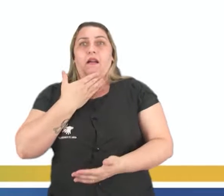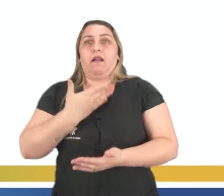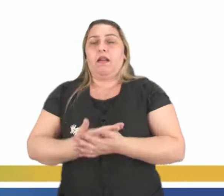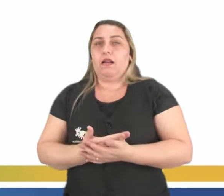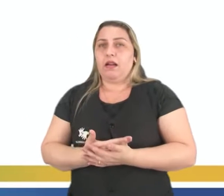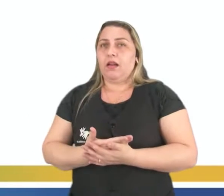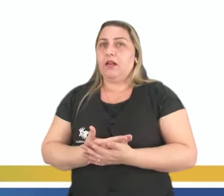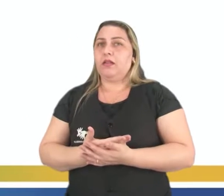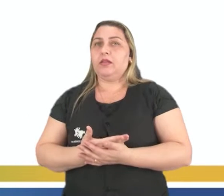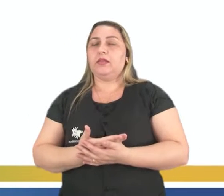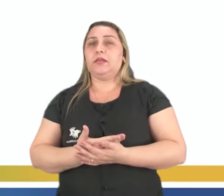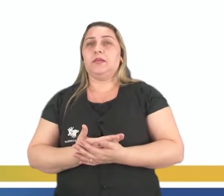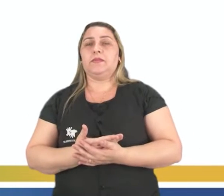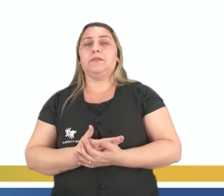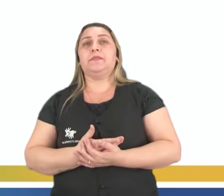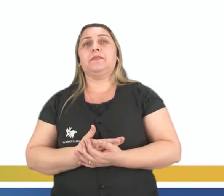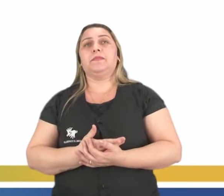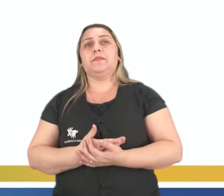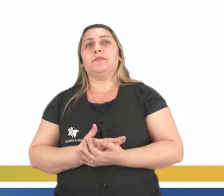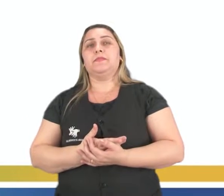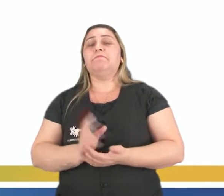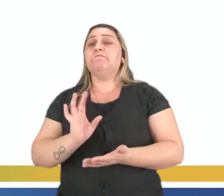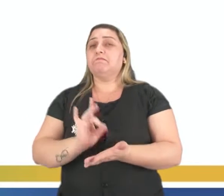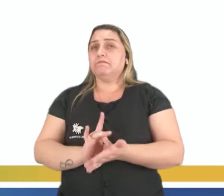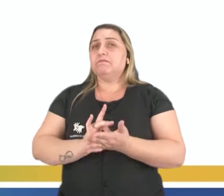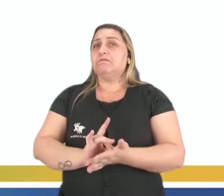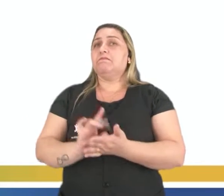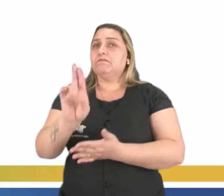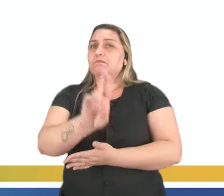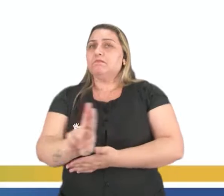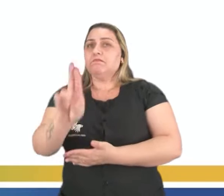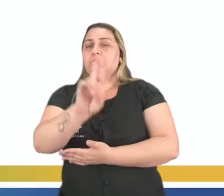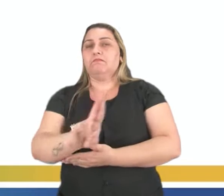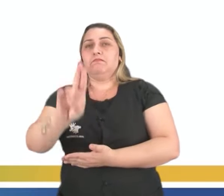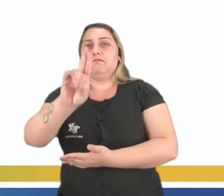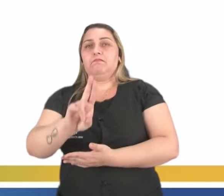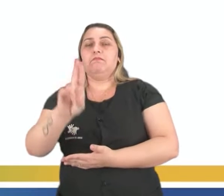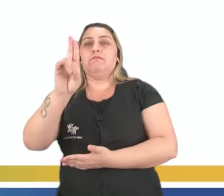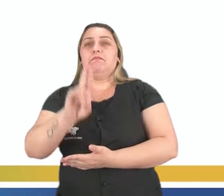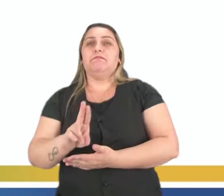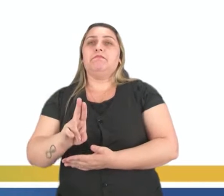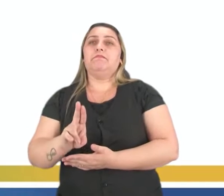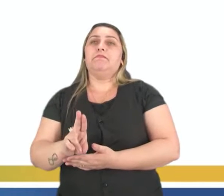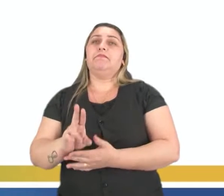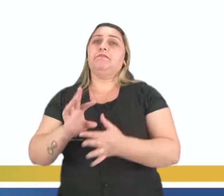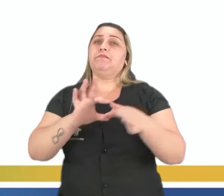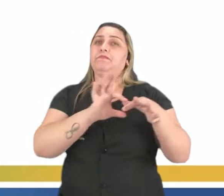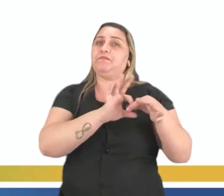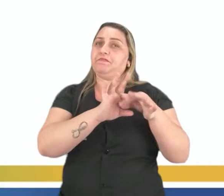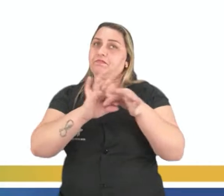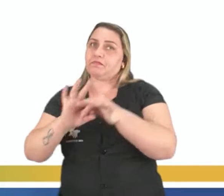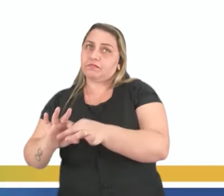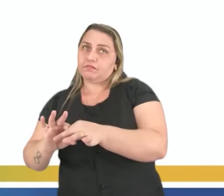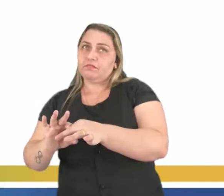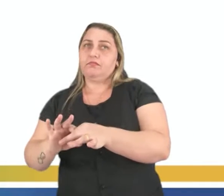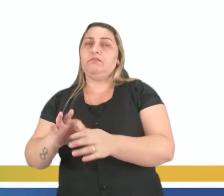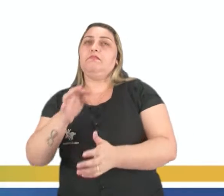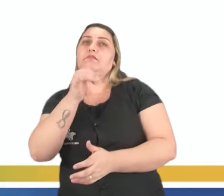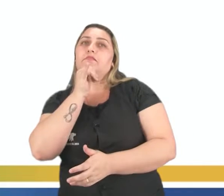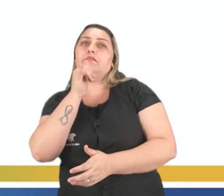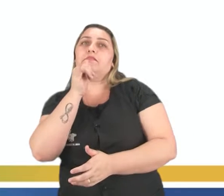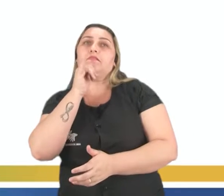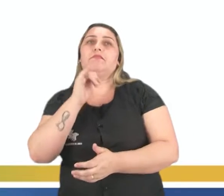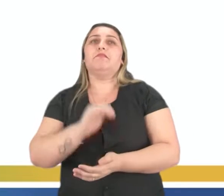ações inesperadas, é de fato que se use aí, de repente, a coesão recorrente. Vejamos o